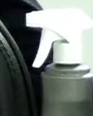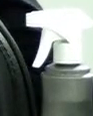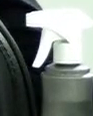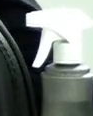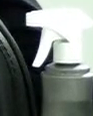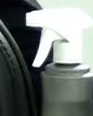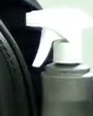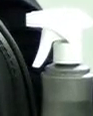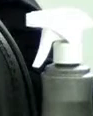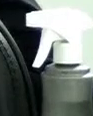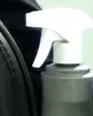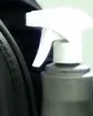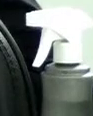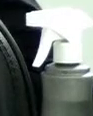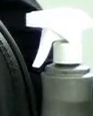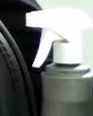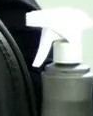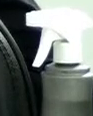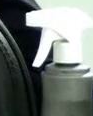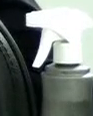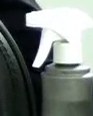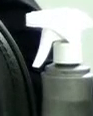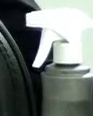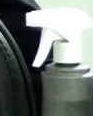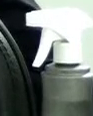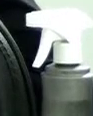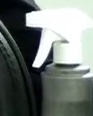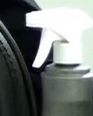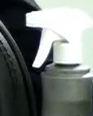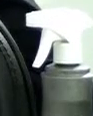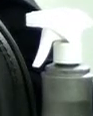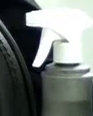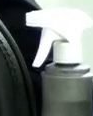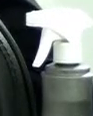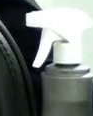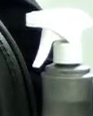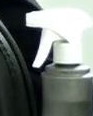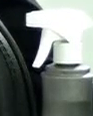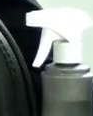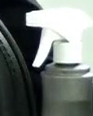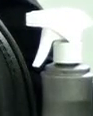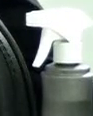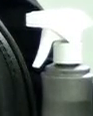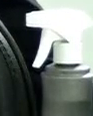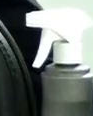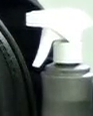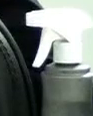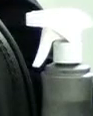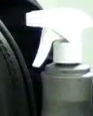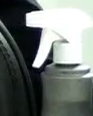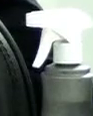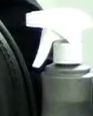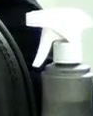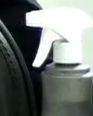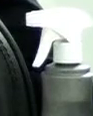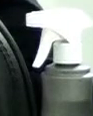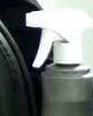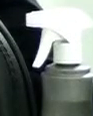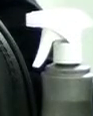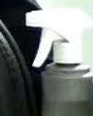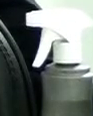para coletar esses dados é recursos para o município. Agradeço pela parte, parabéns, vereador, pela sua